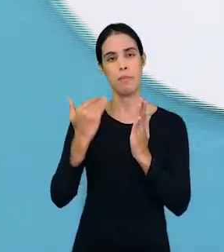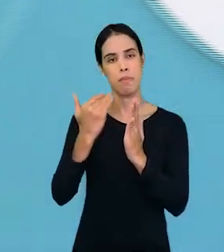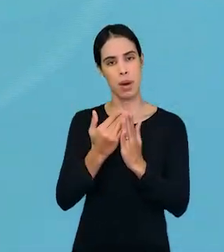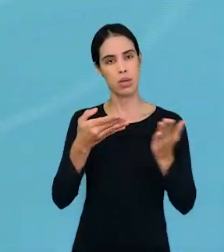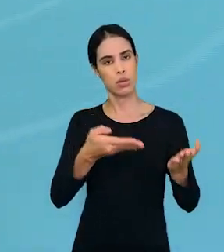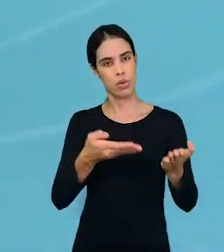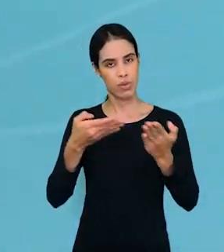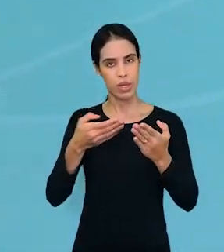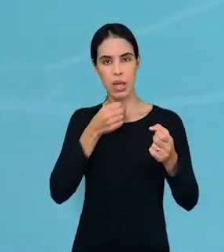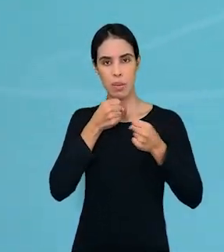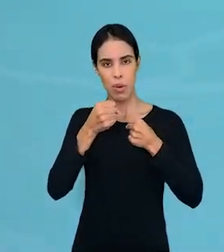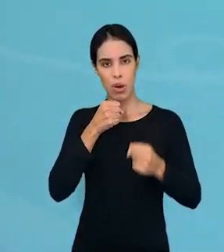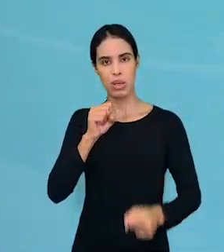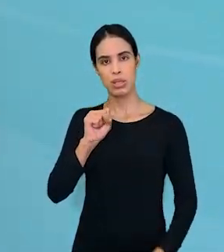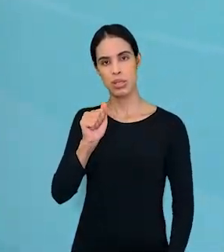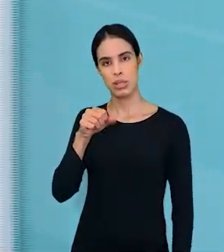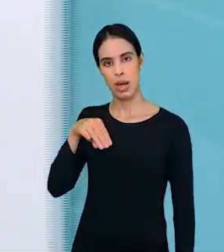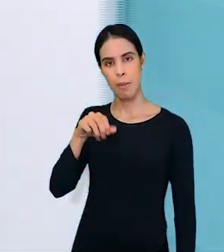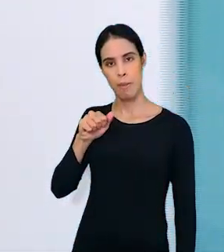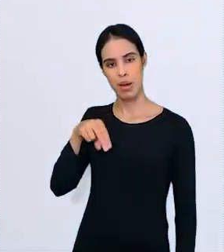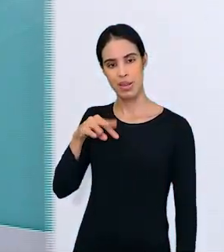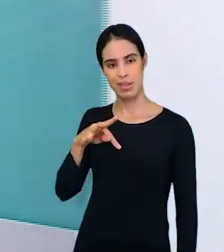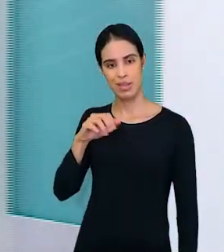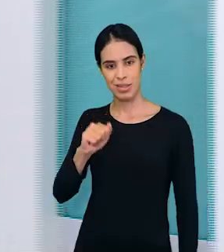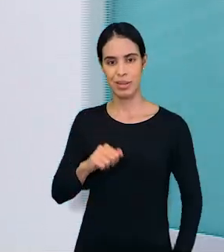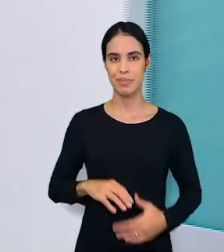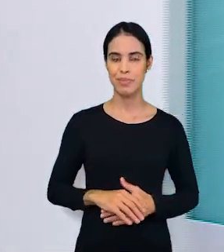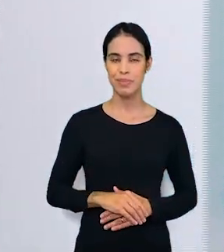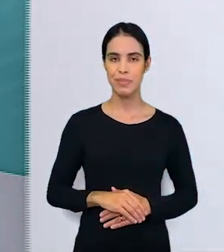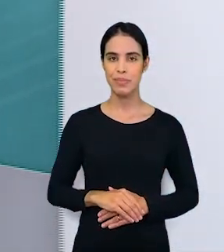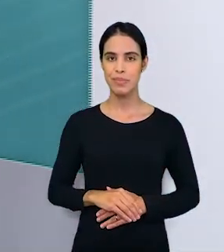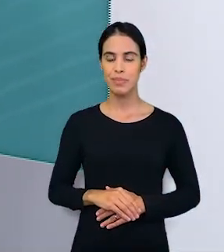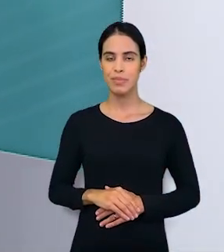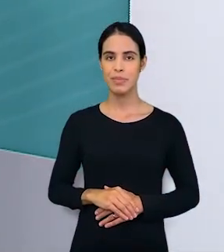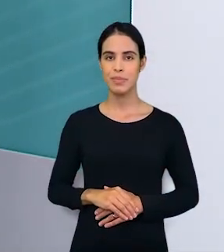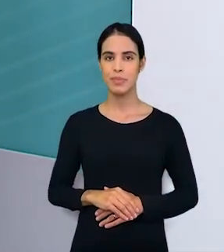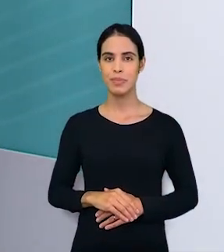da primeira turma é a repórter Samantha Flor. Oi, Samantha.